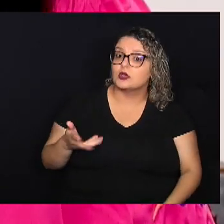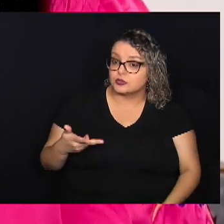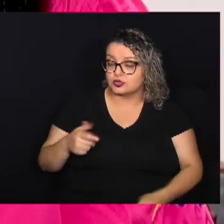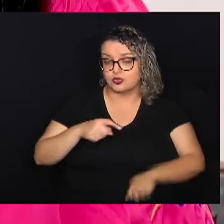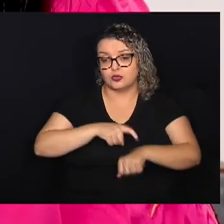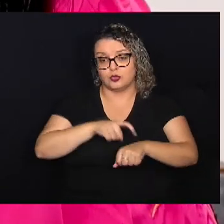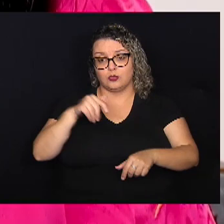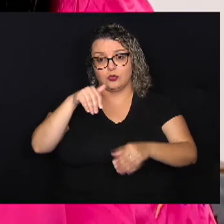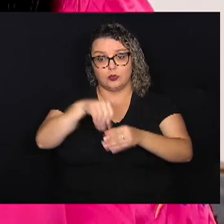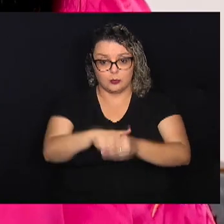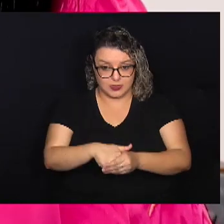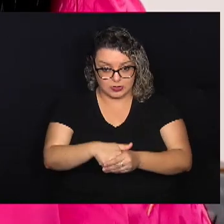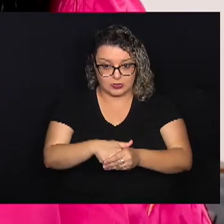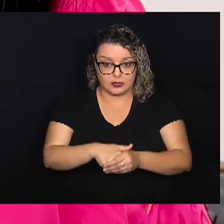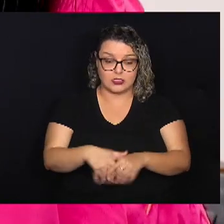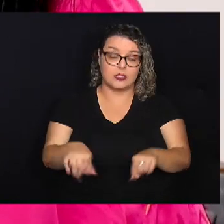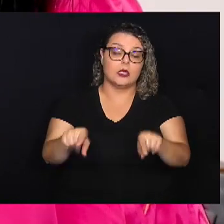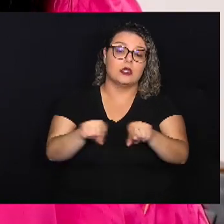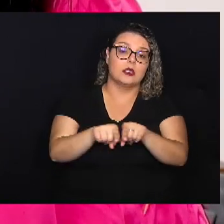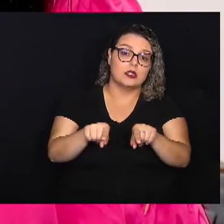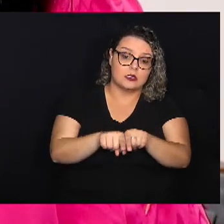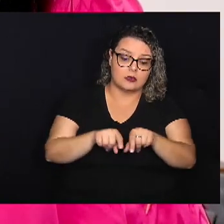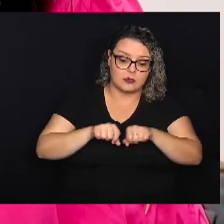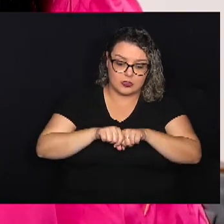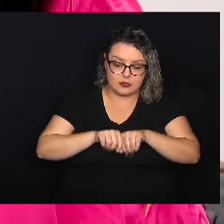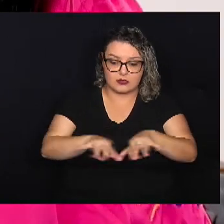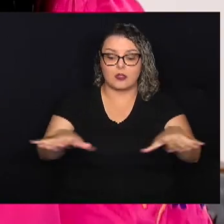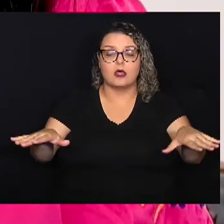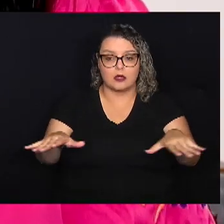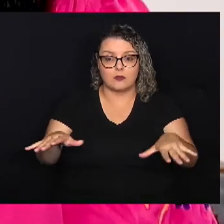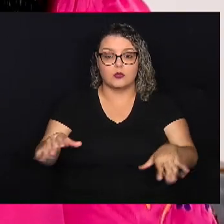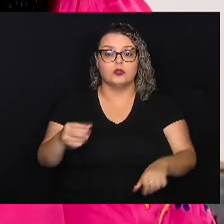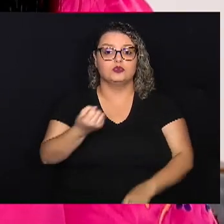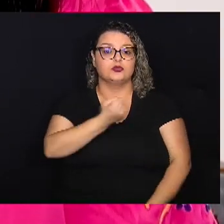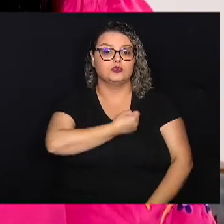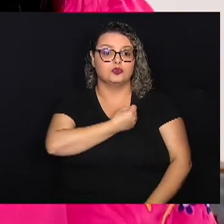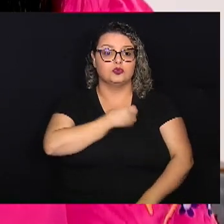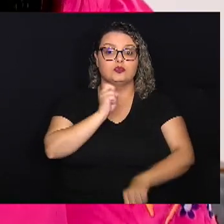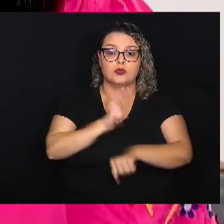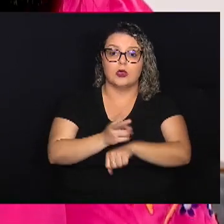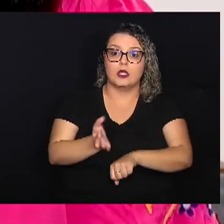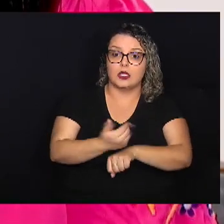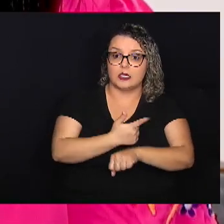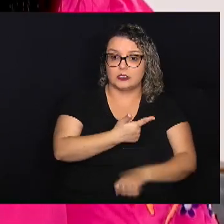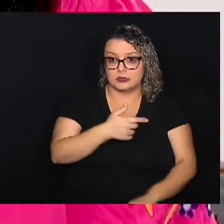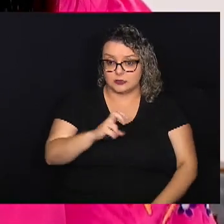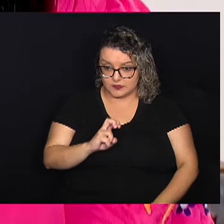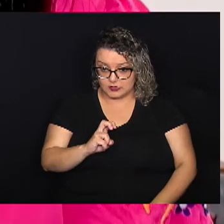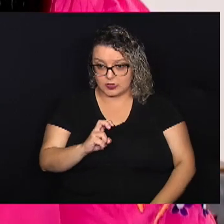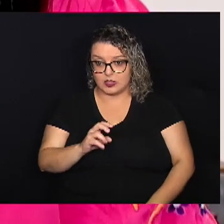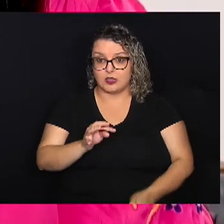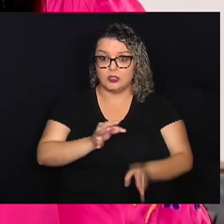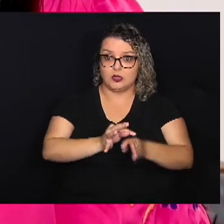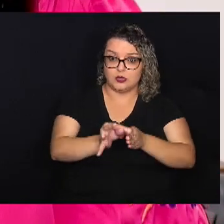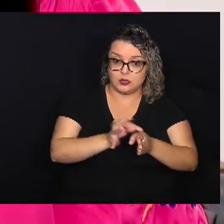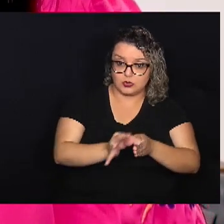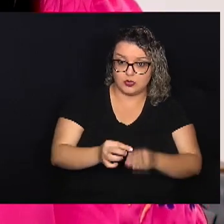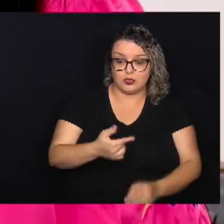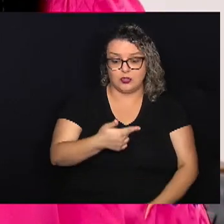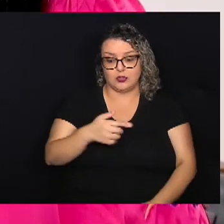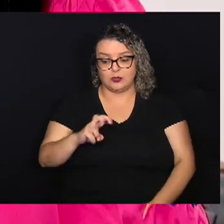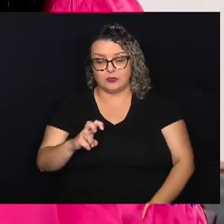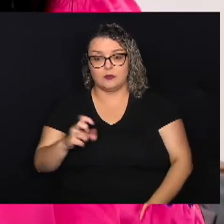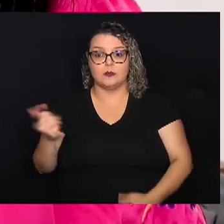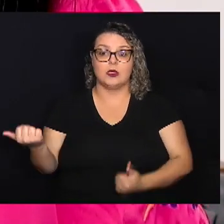da votação, além da ampliação do número de vagas, que antes eram 25 para conselheiros tutelares e 25 para